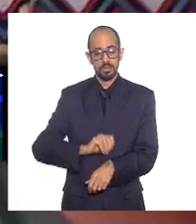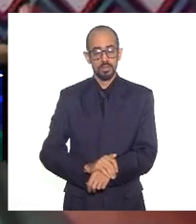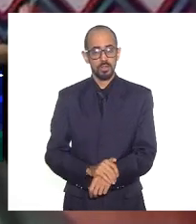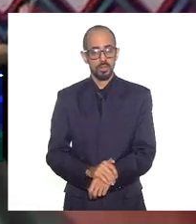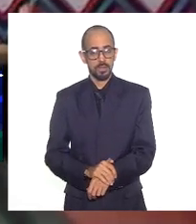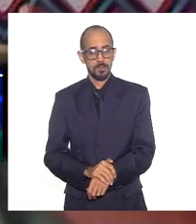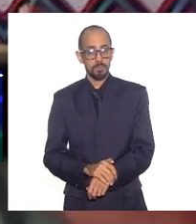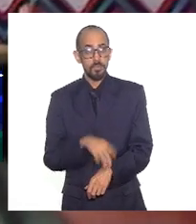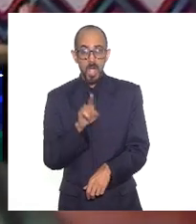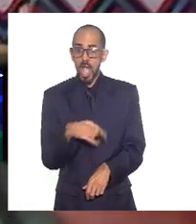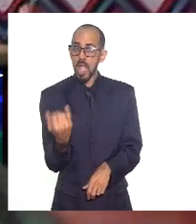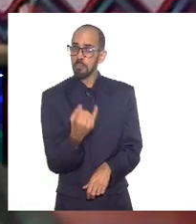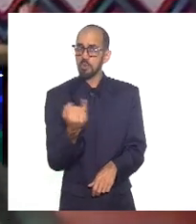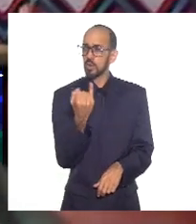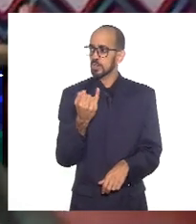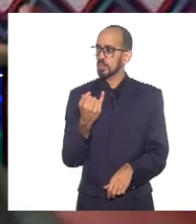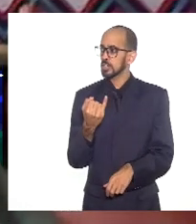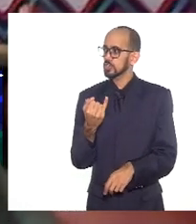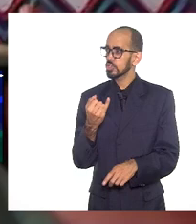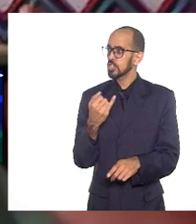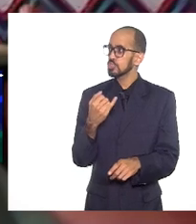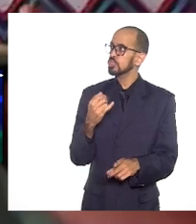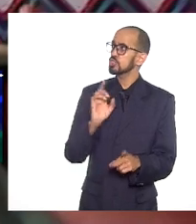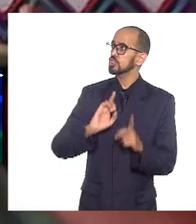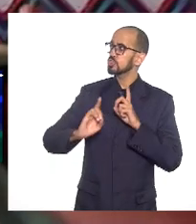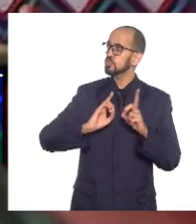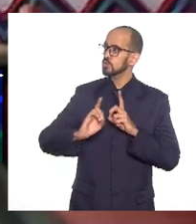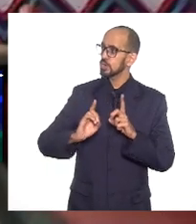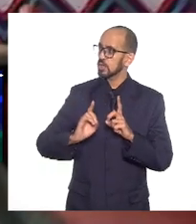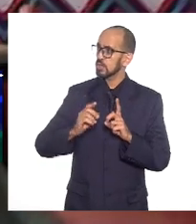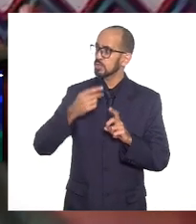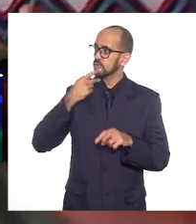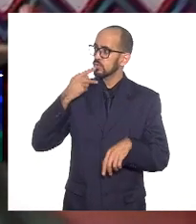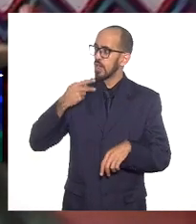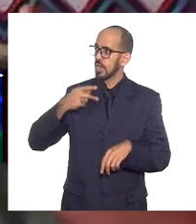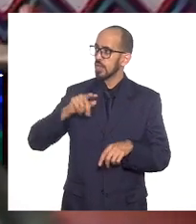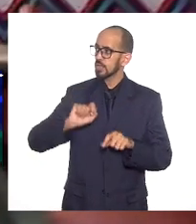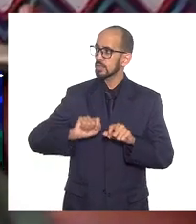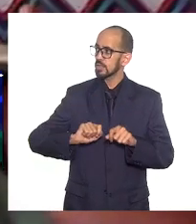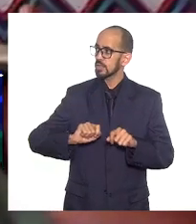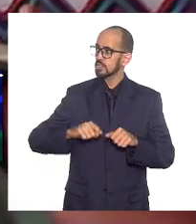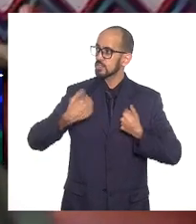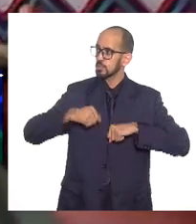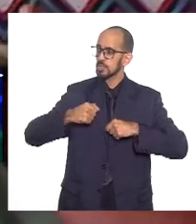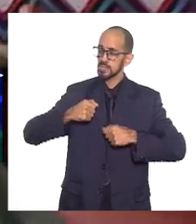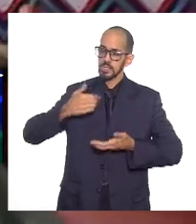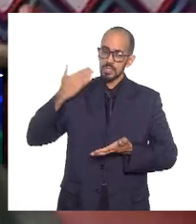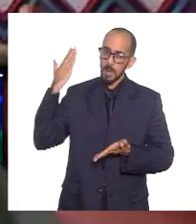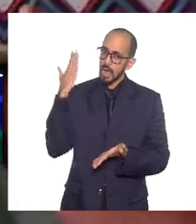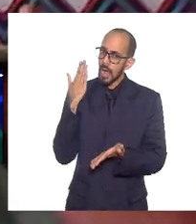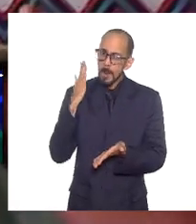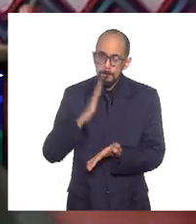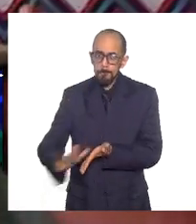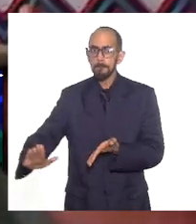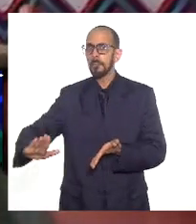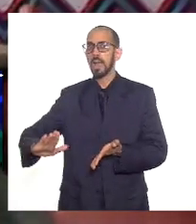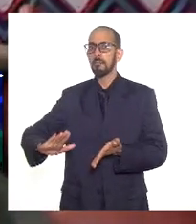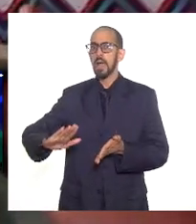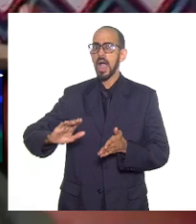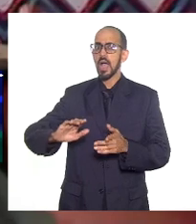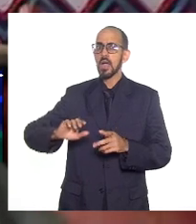E é importante que a gente discuta isso aqui, que a gente acabe com o racismo de